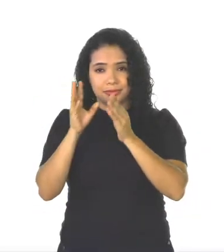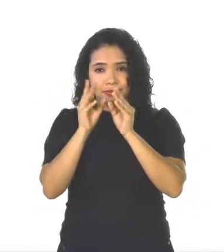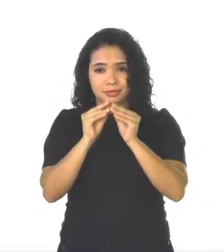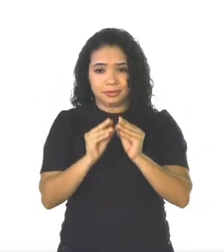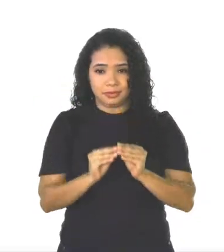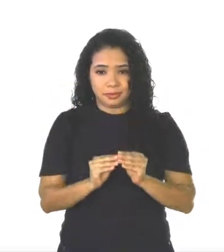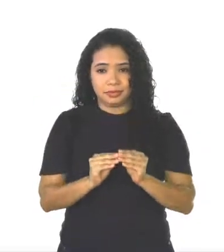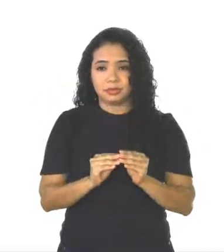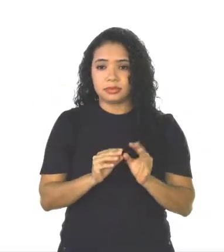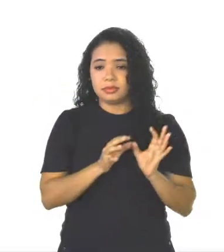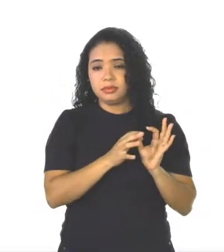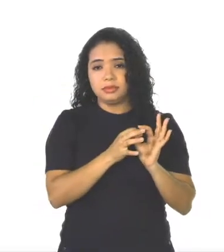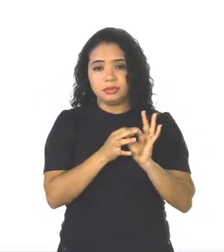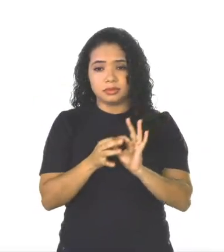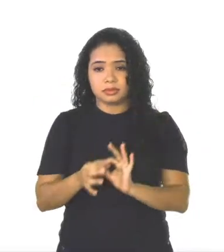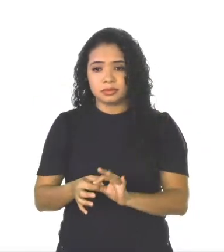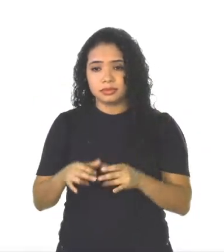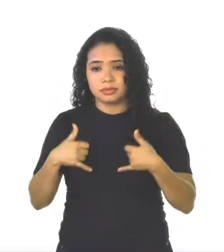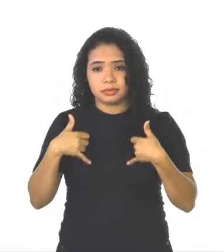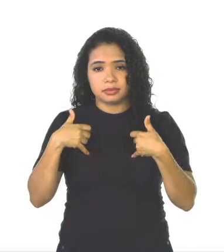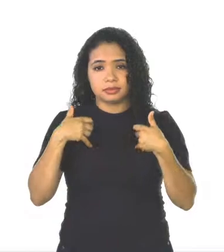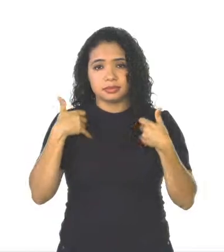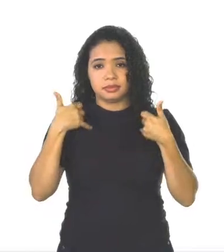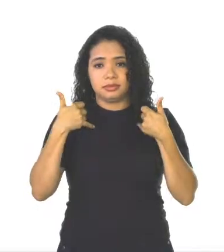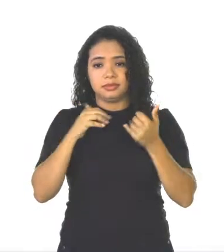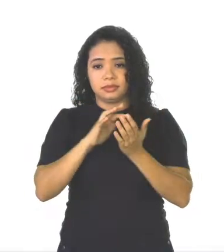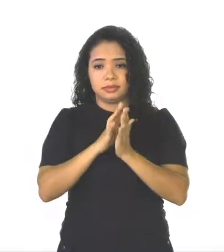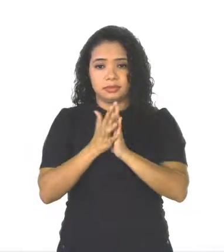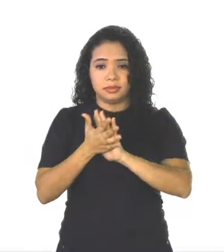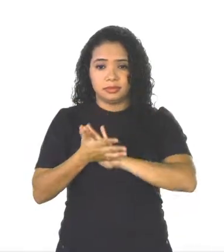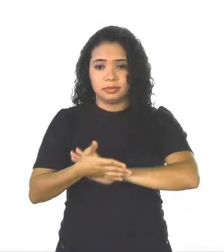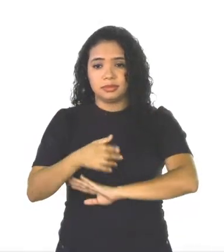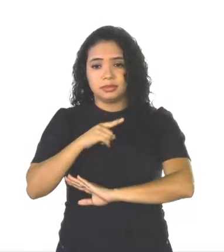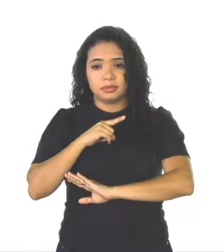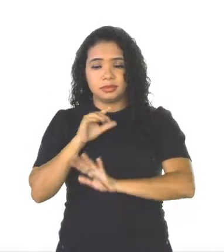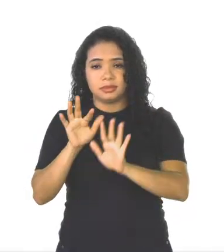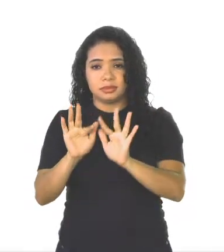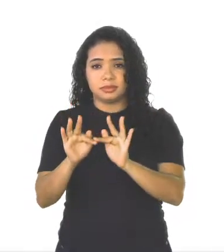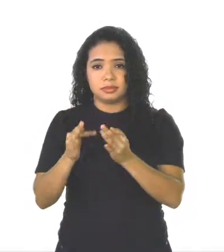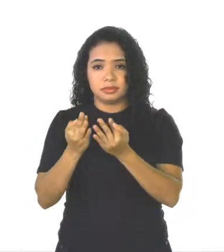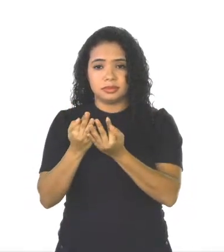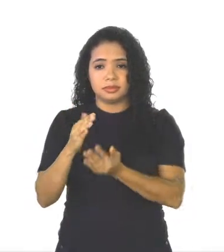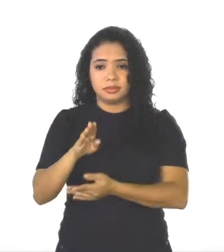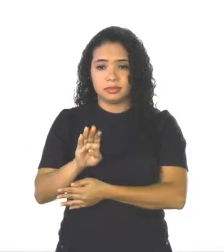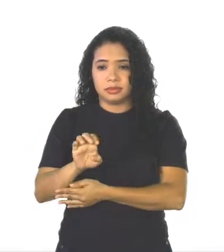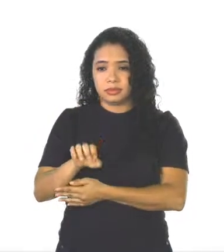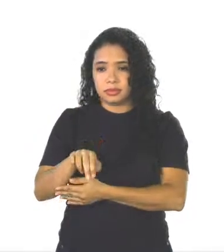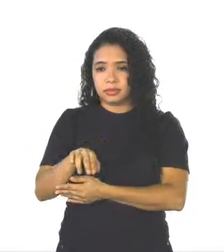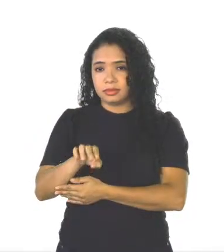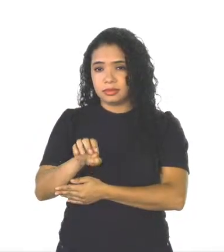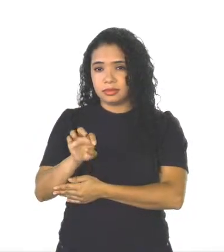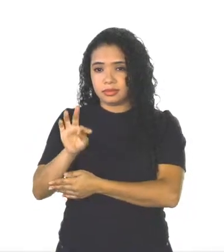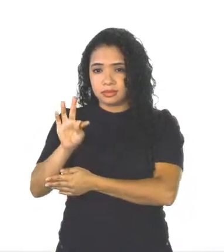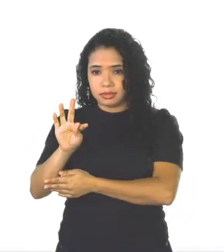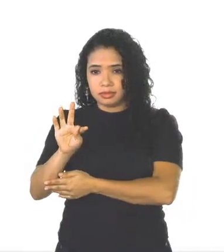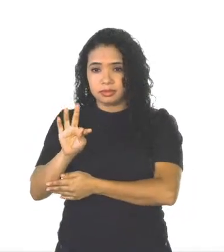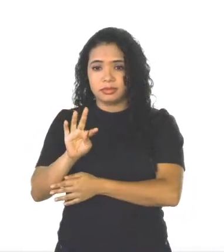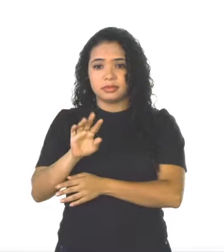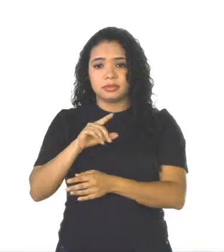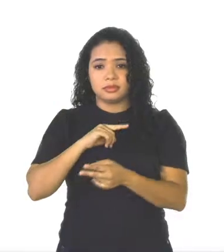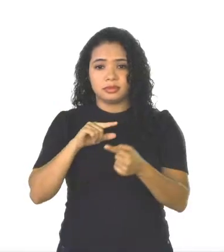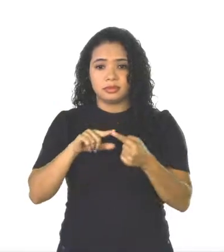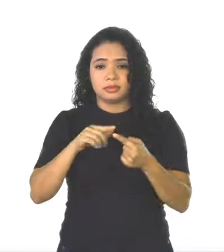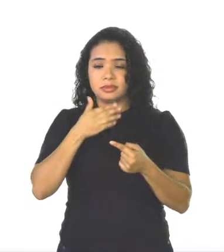Um enredo de Orgulho e Preconceito gira em torno da família Bennet, que é composta